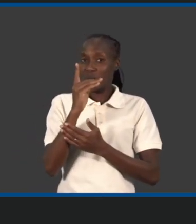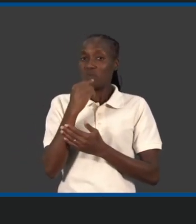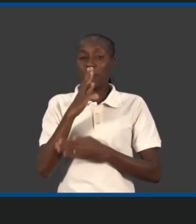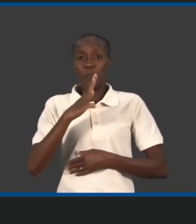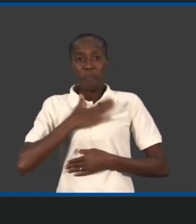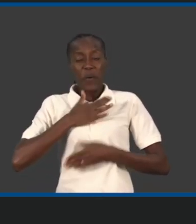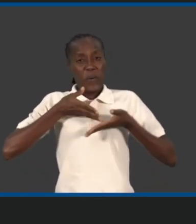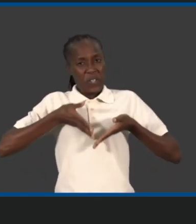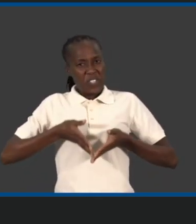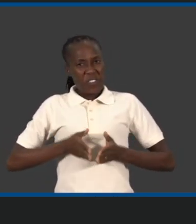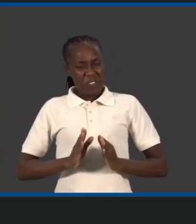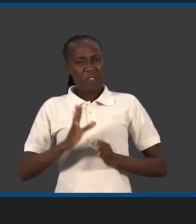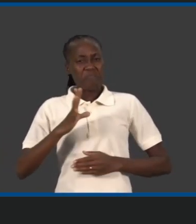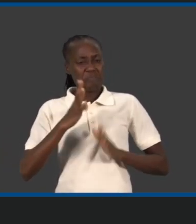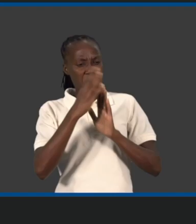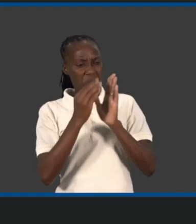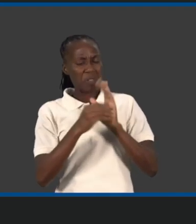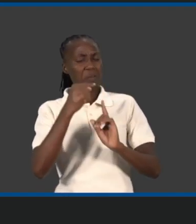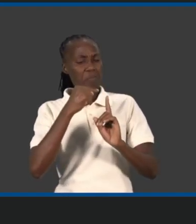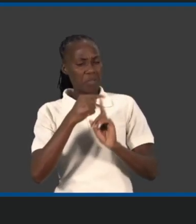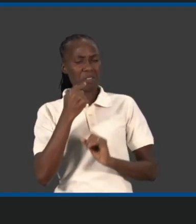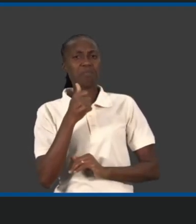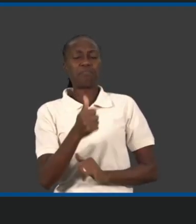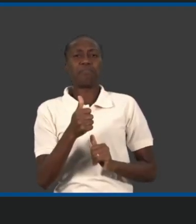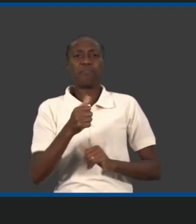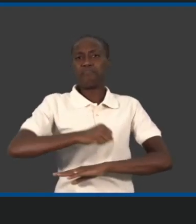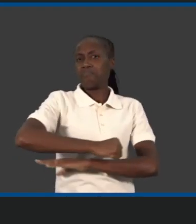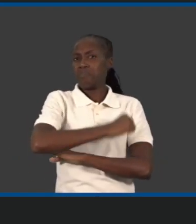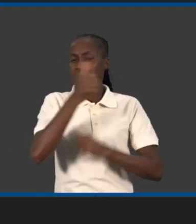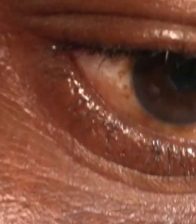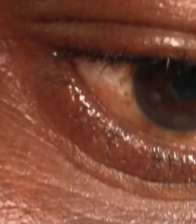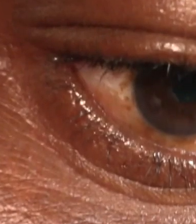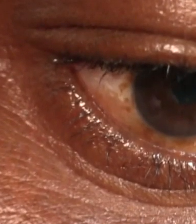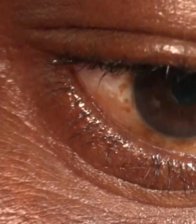são vitoriosos. devo muito aos meus filhos também.